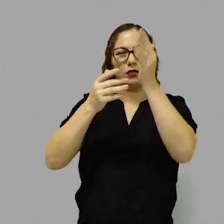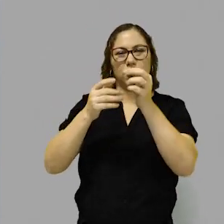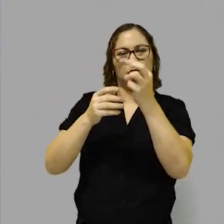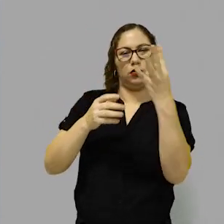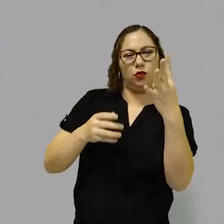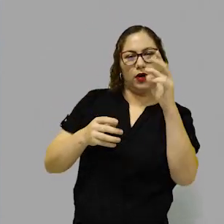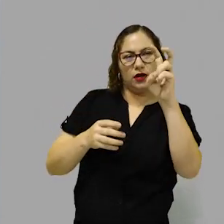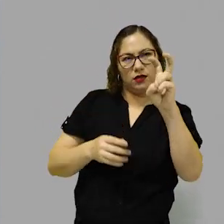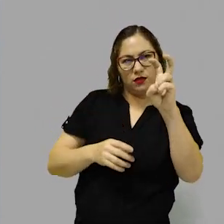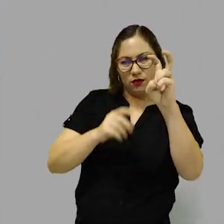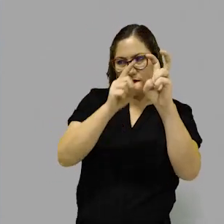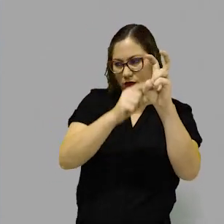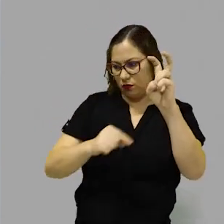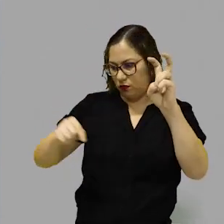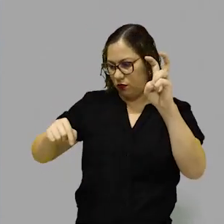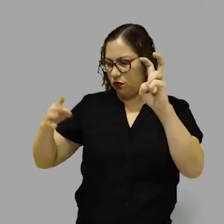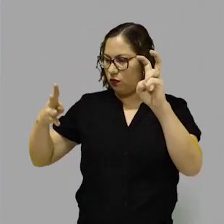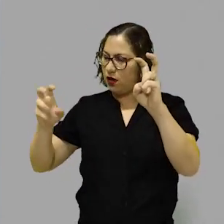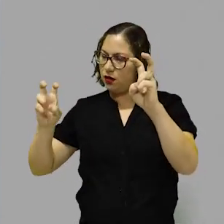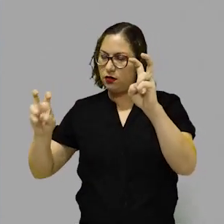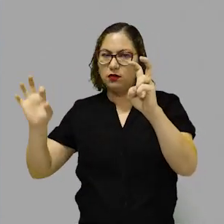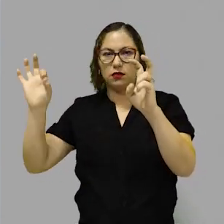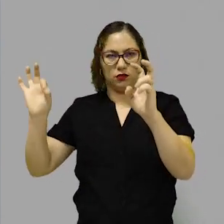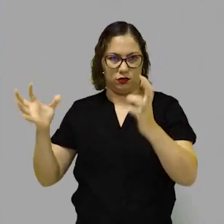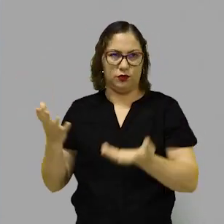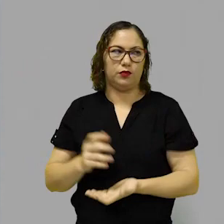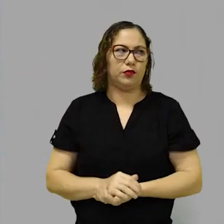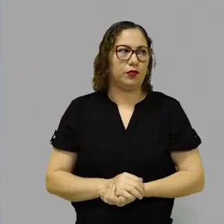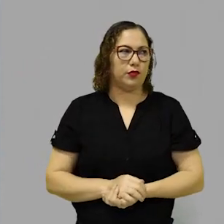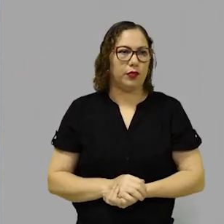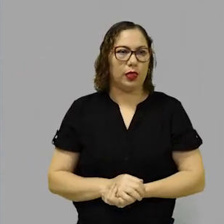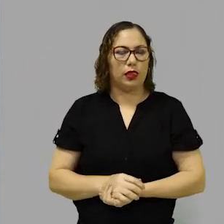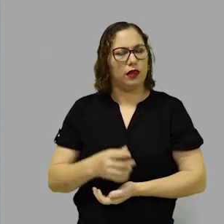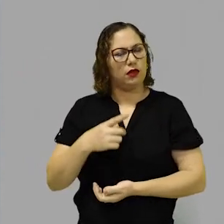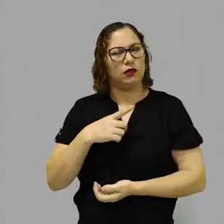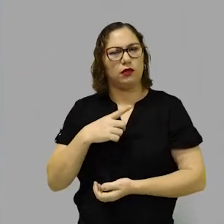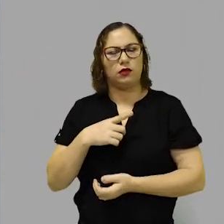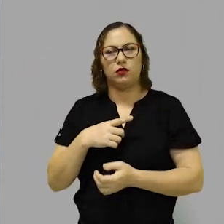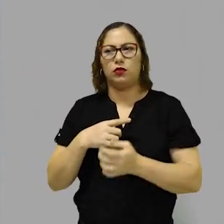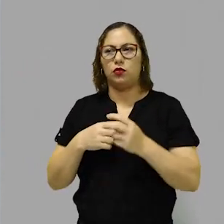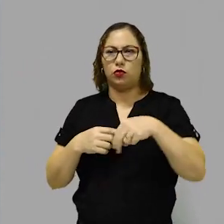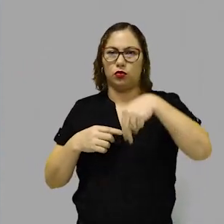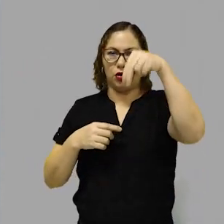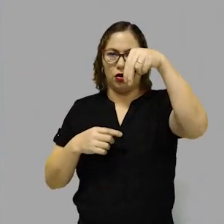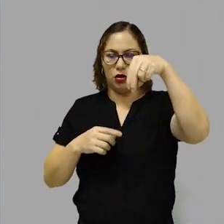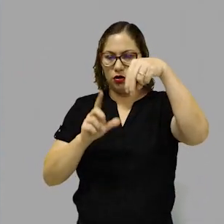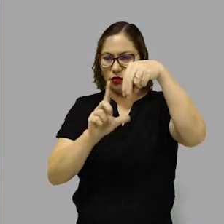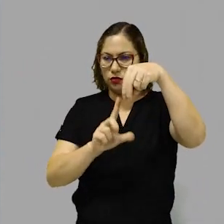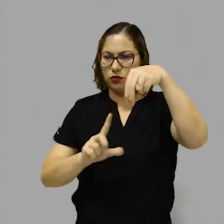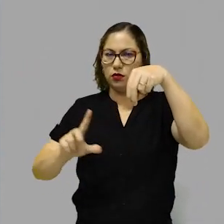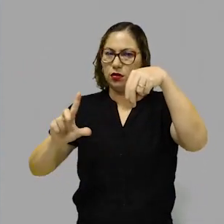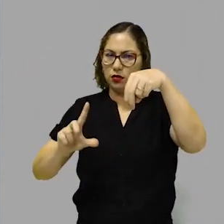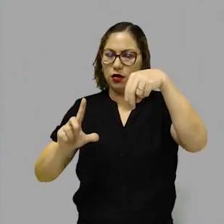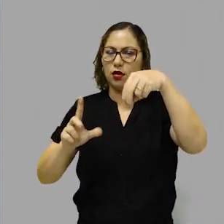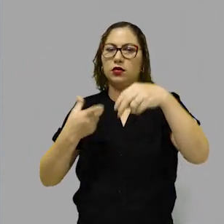graus nessa outra posição. Então, entre o norte e o leste, temos o